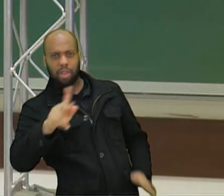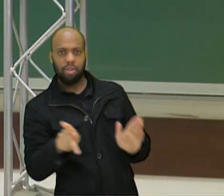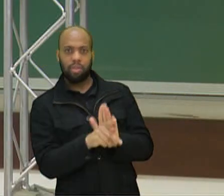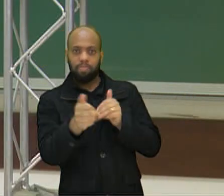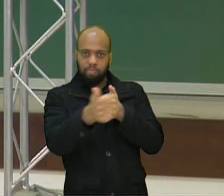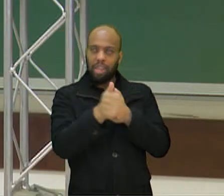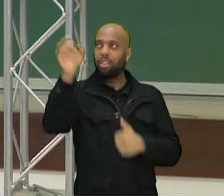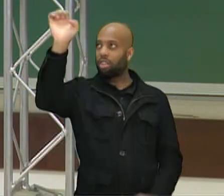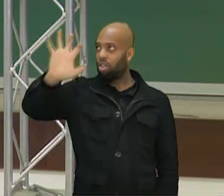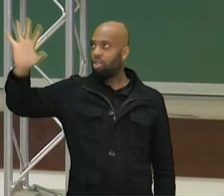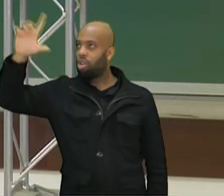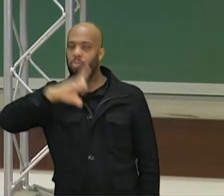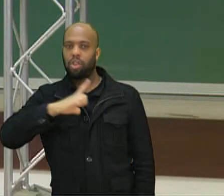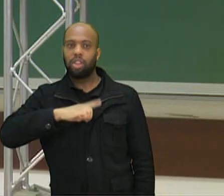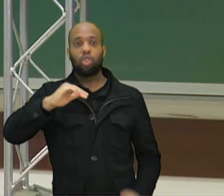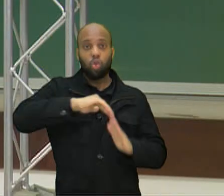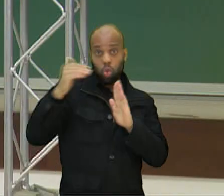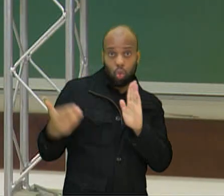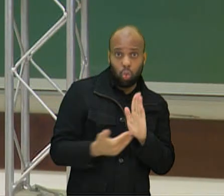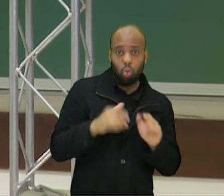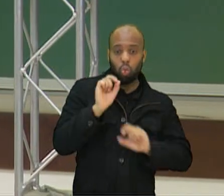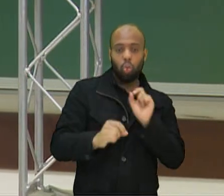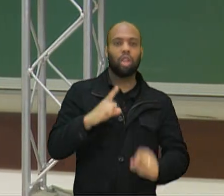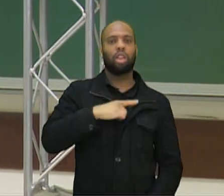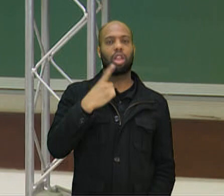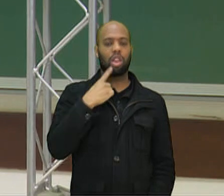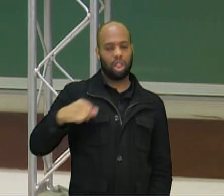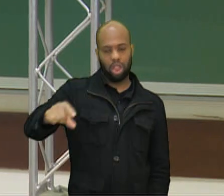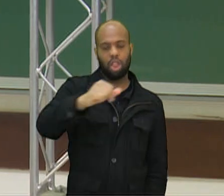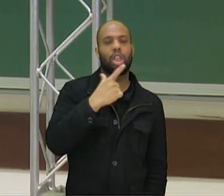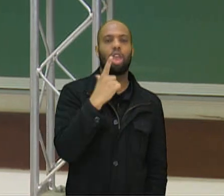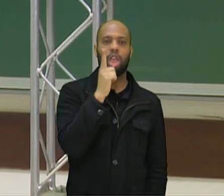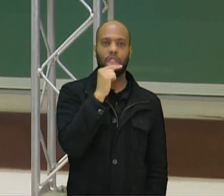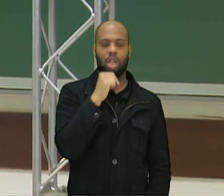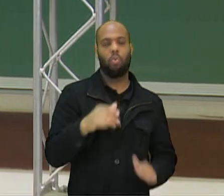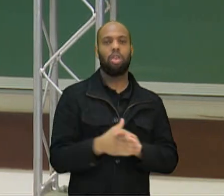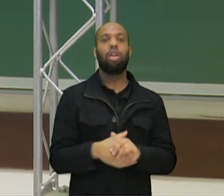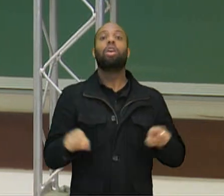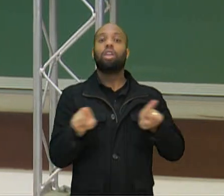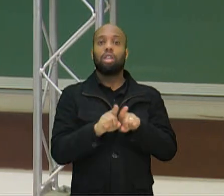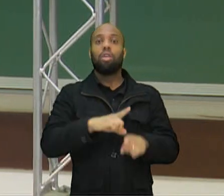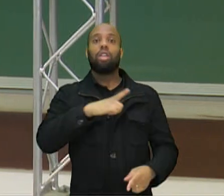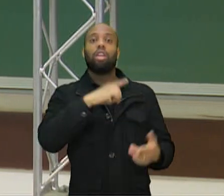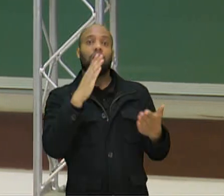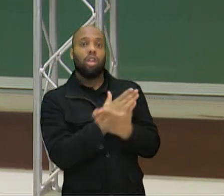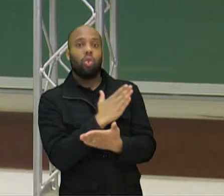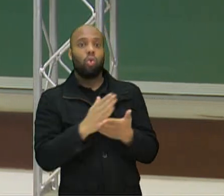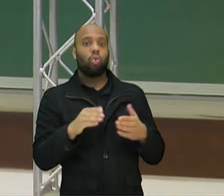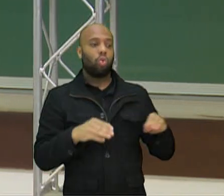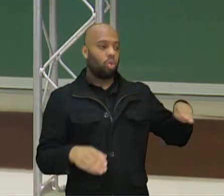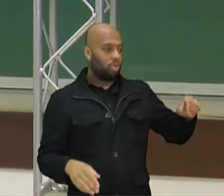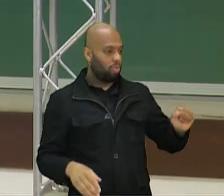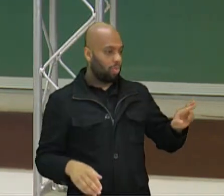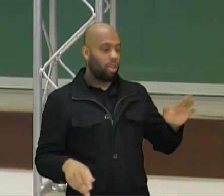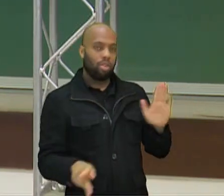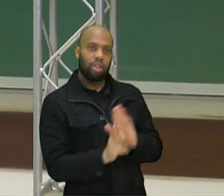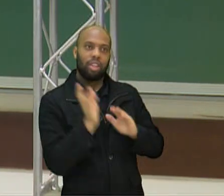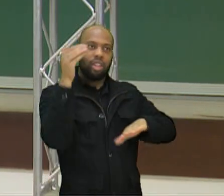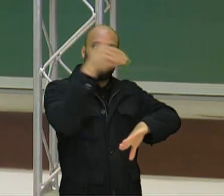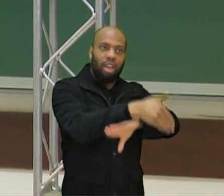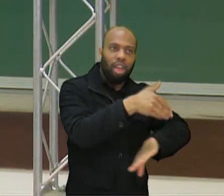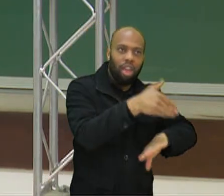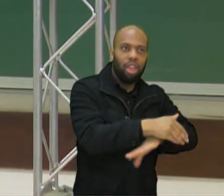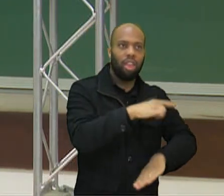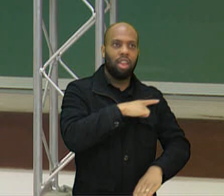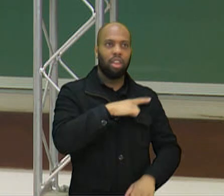continente europeu. E todos eles dispondo de água salgada. E inclusive nós temos alguns mares que são de interior, Mar Cáspio,